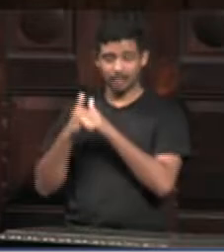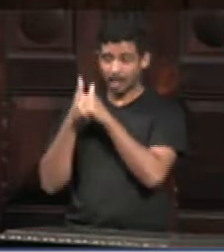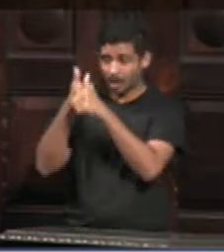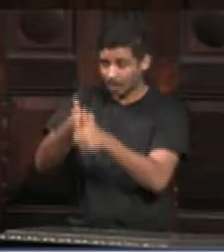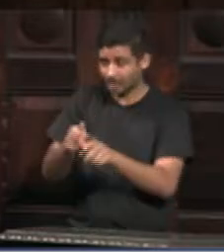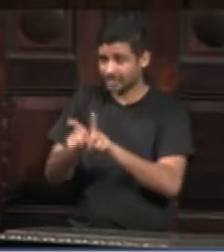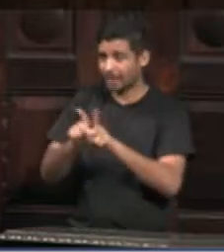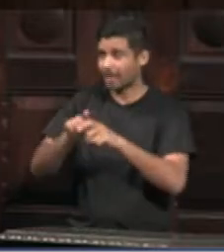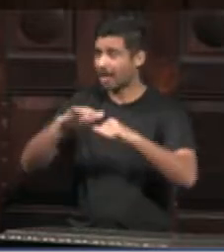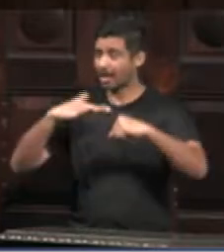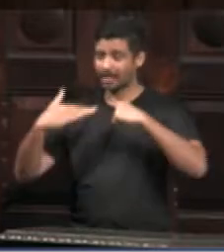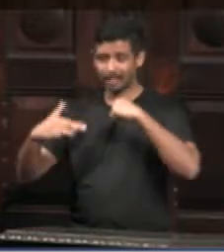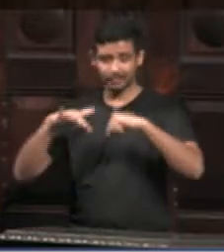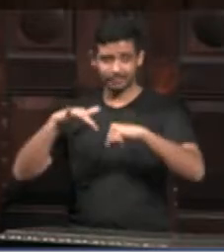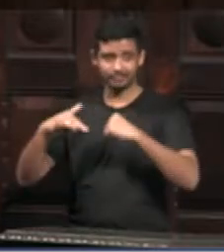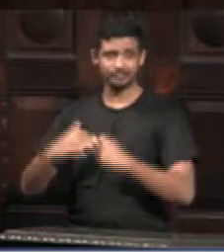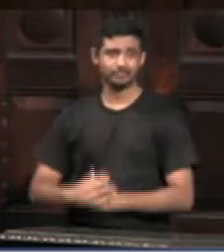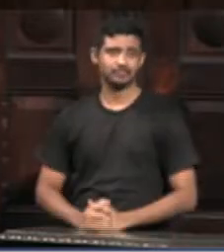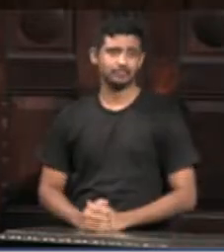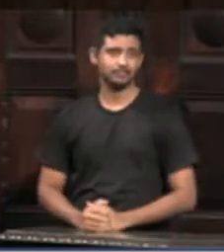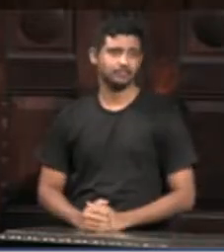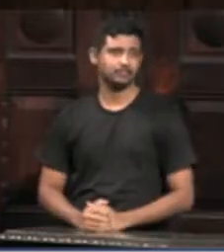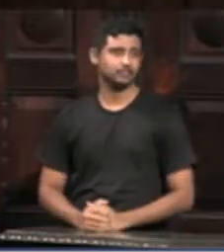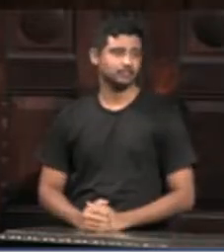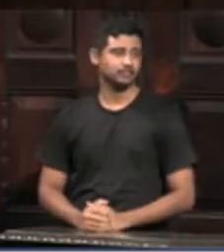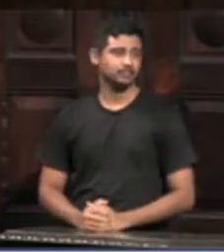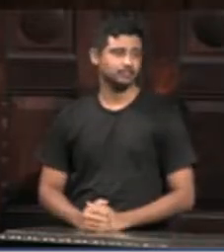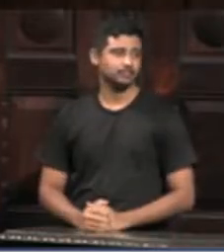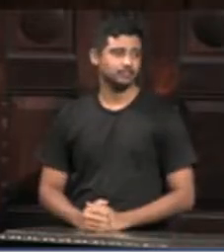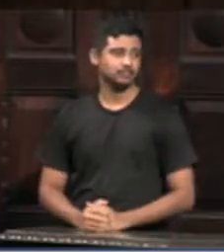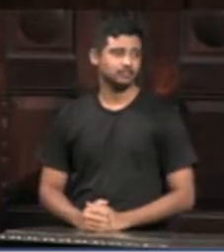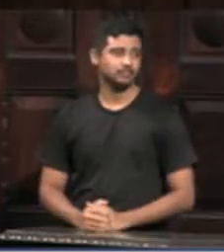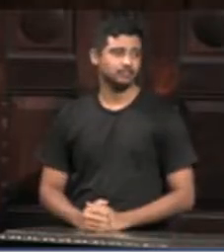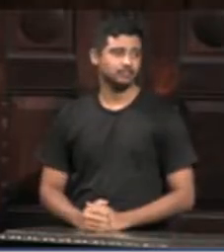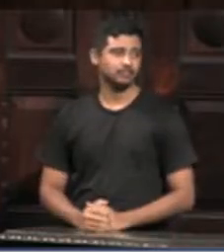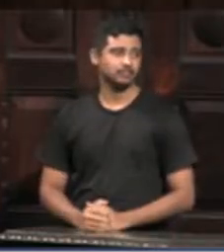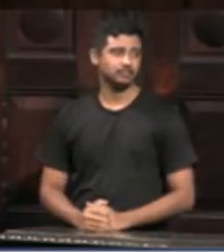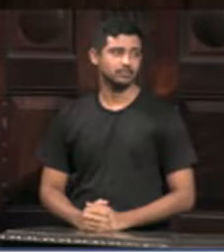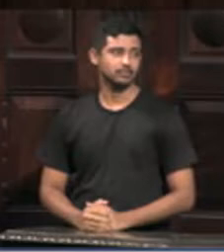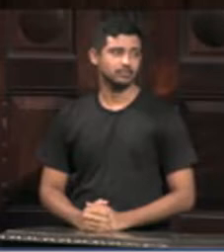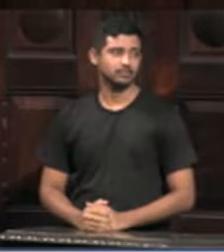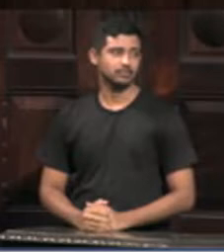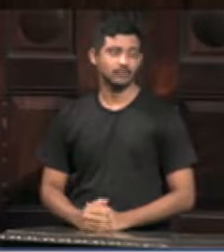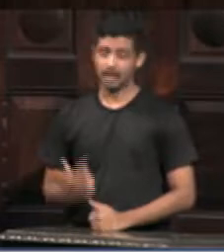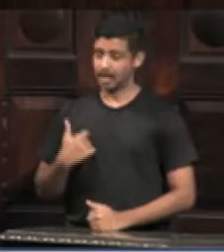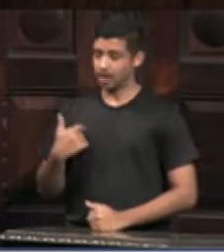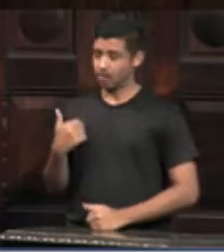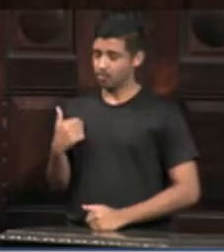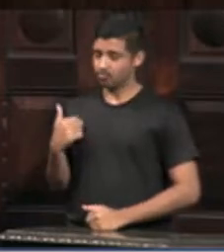redes sociais. Eu estou ocupando a tribuna